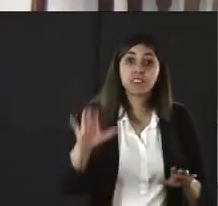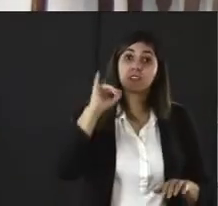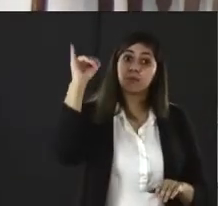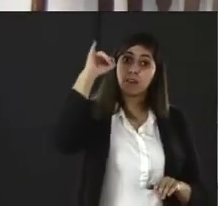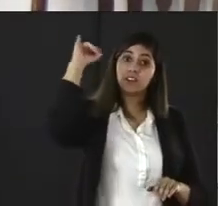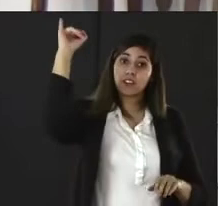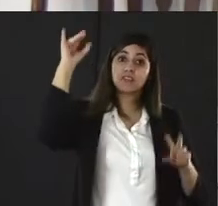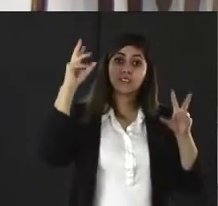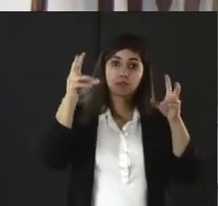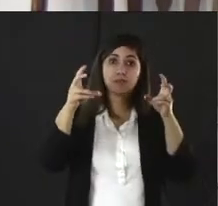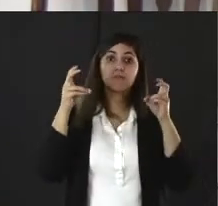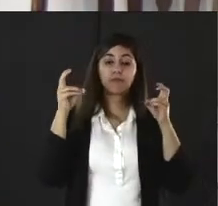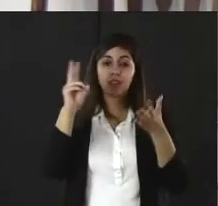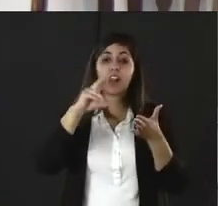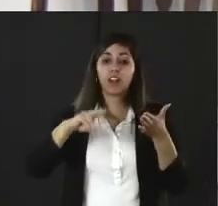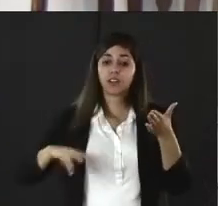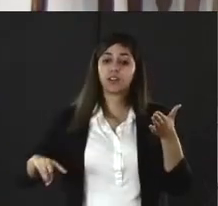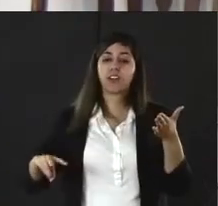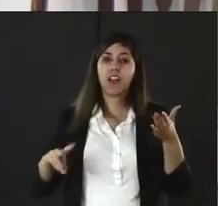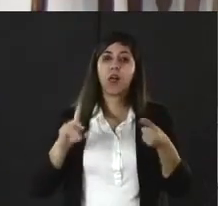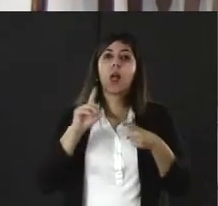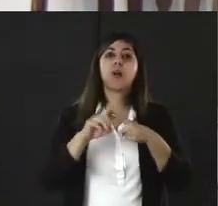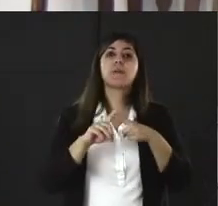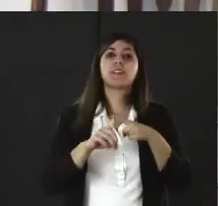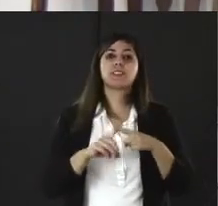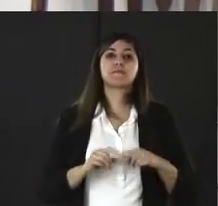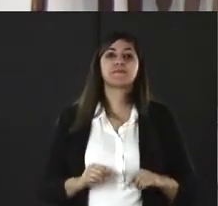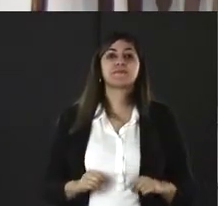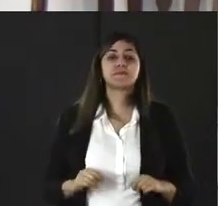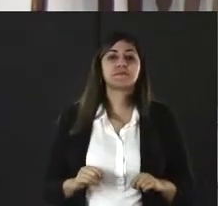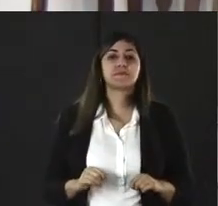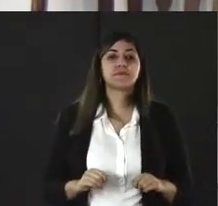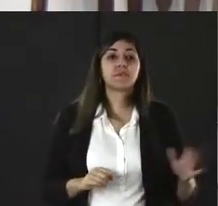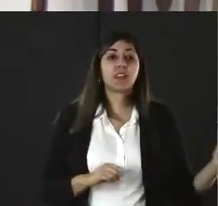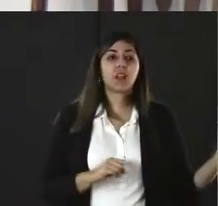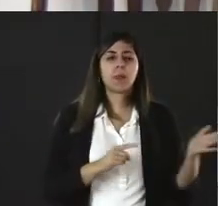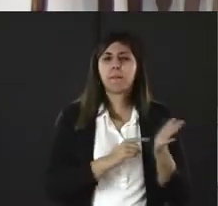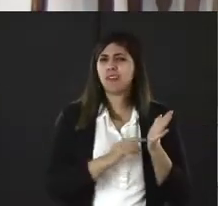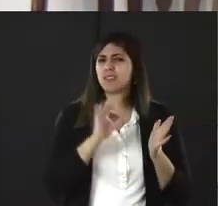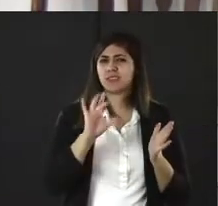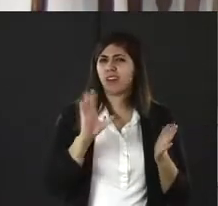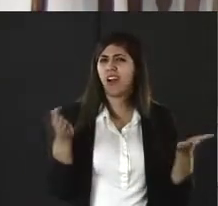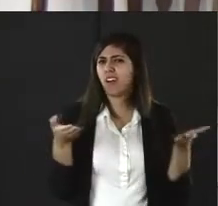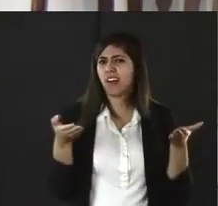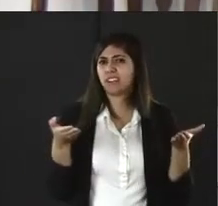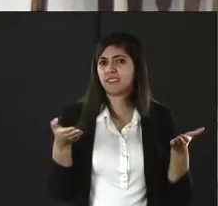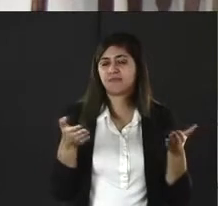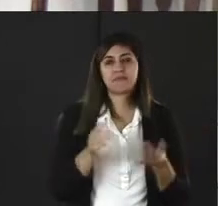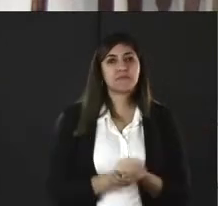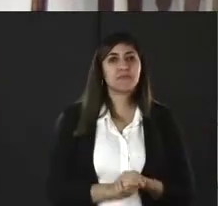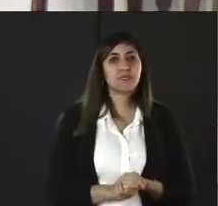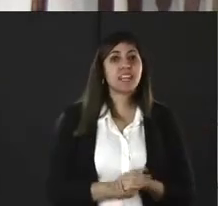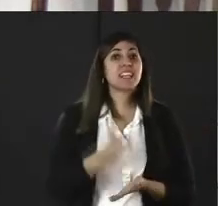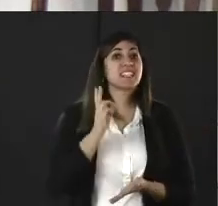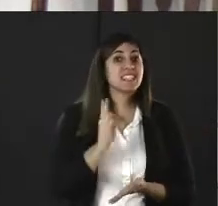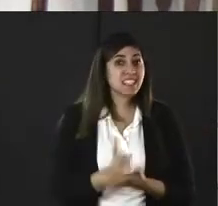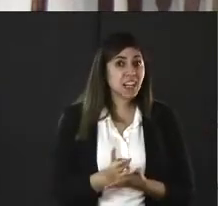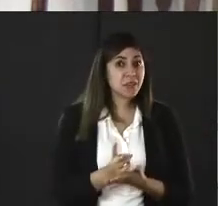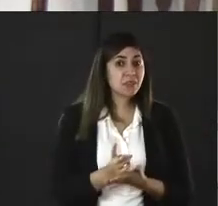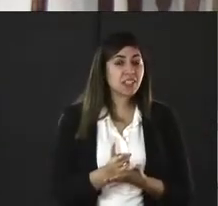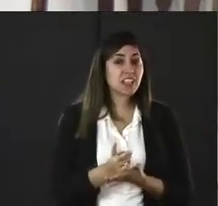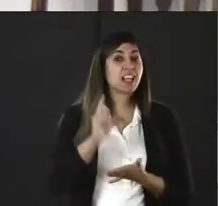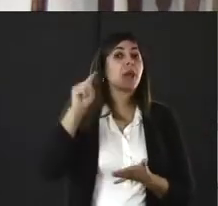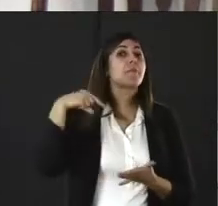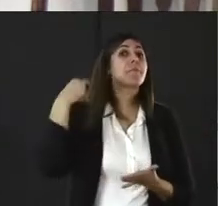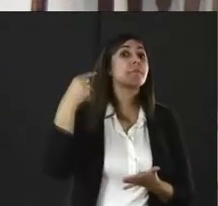importante aqui no texto porque ela ela não aparece só aqui ela vai aparecer depois